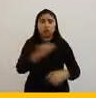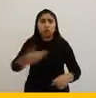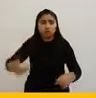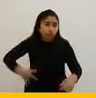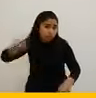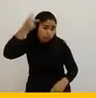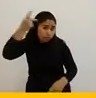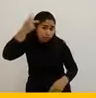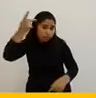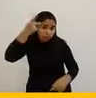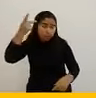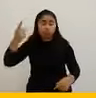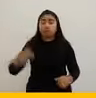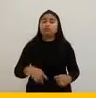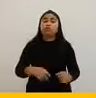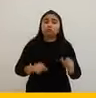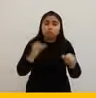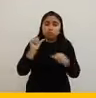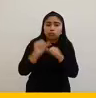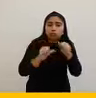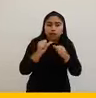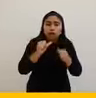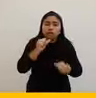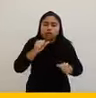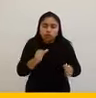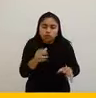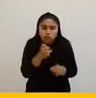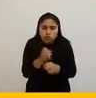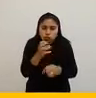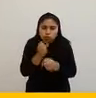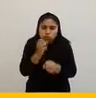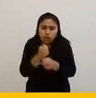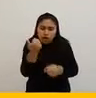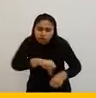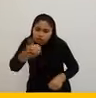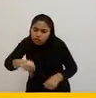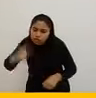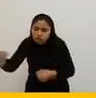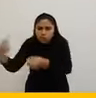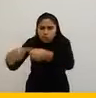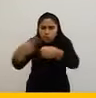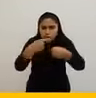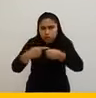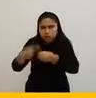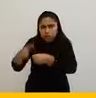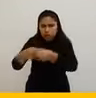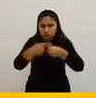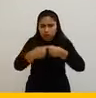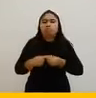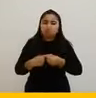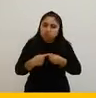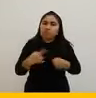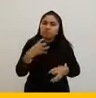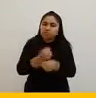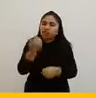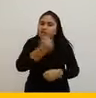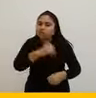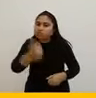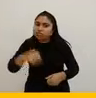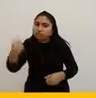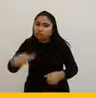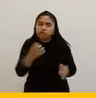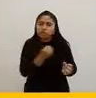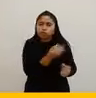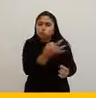Paulo fará medições, avaliações dos municípios do estado de São Paulo e a cada